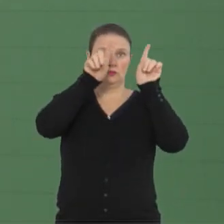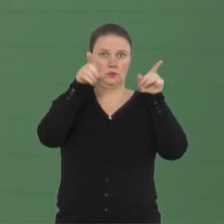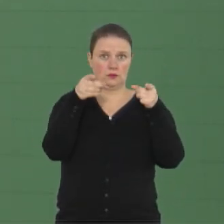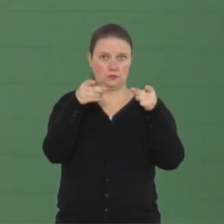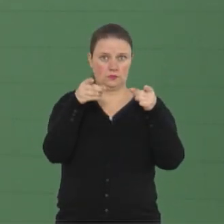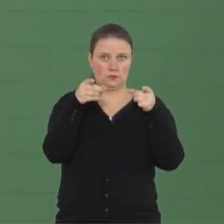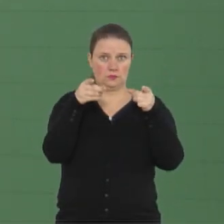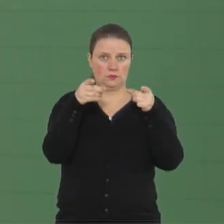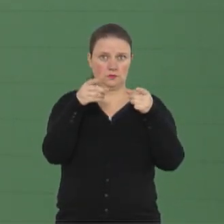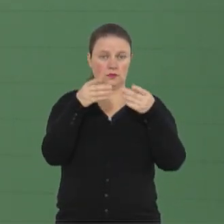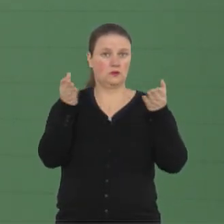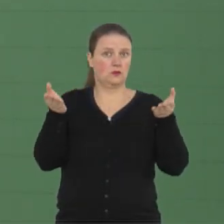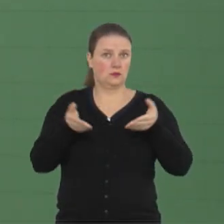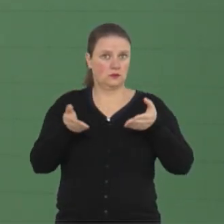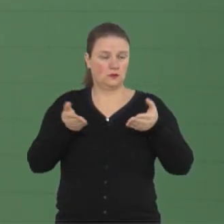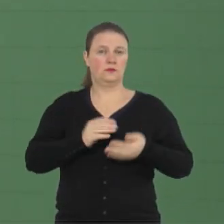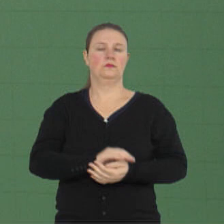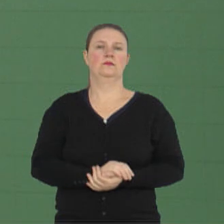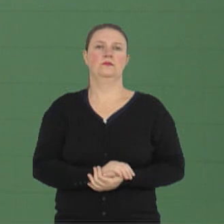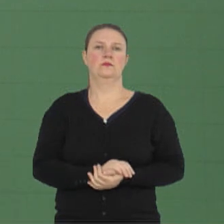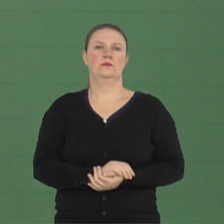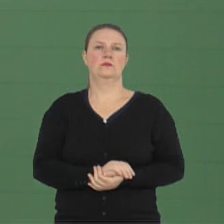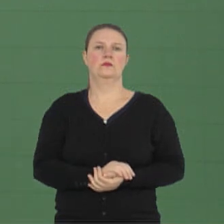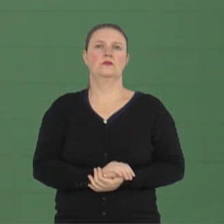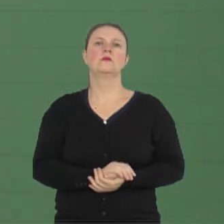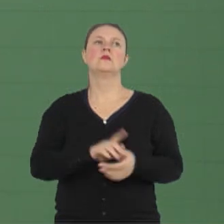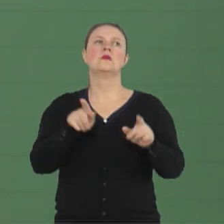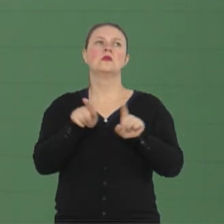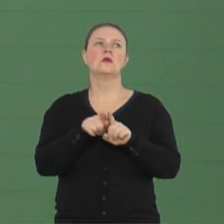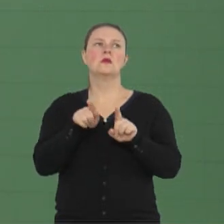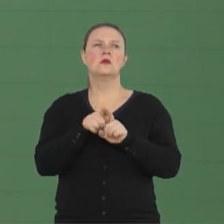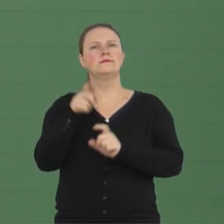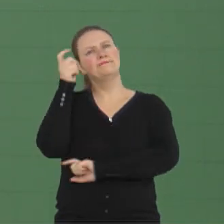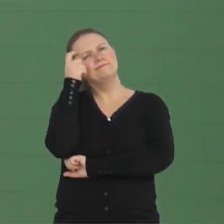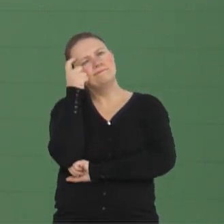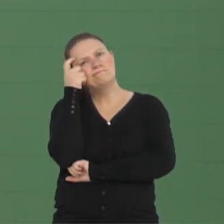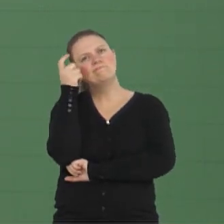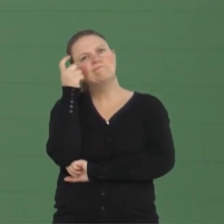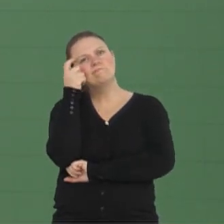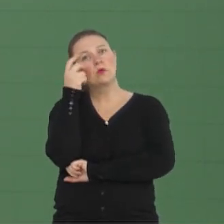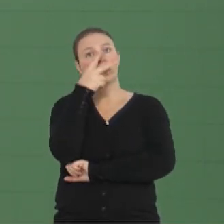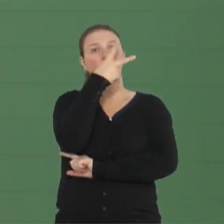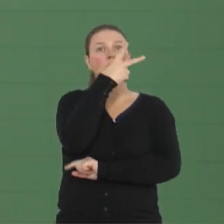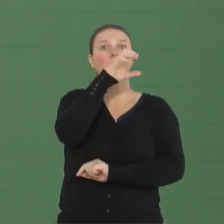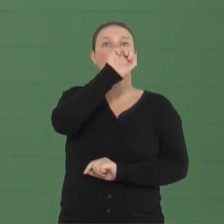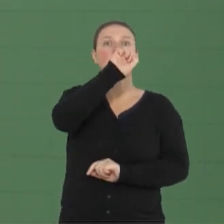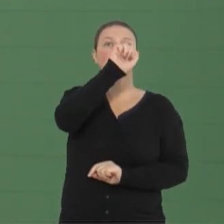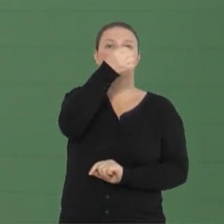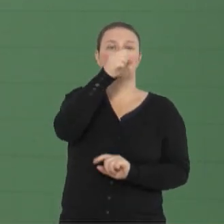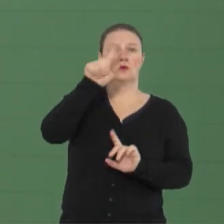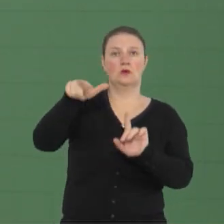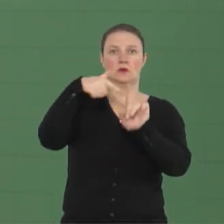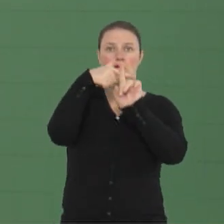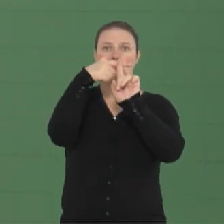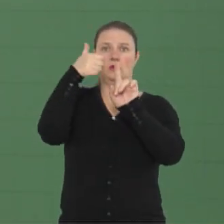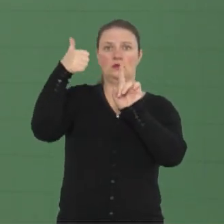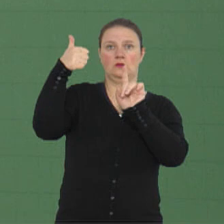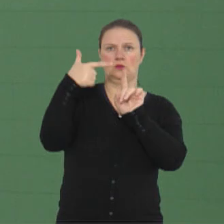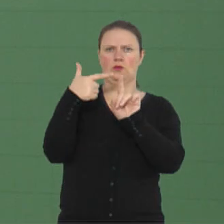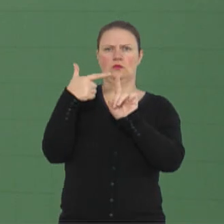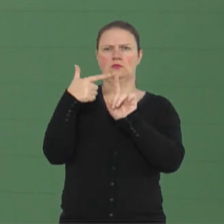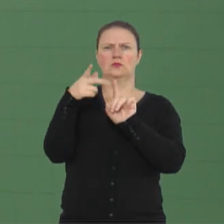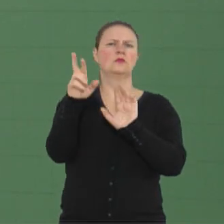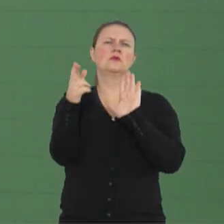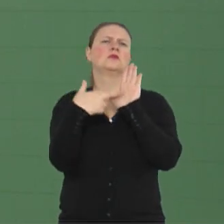parênteses, desse parênteses aqui. Sendo assim, vamos pensar, 28 mais 12, quanto